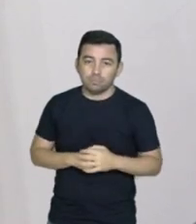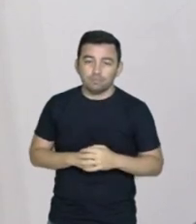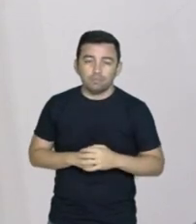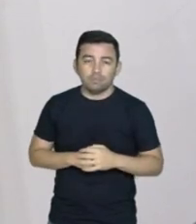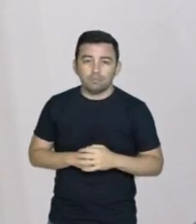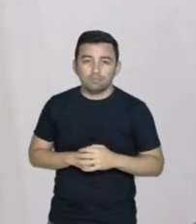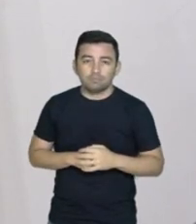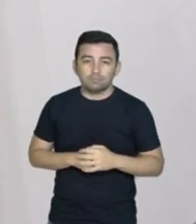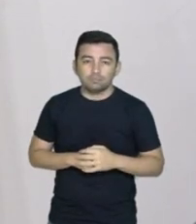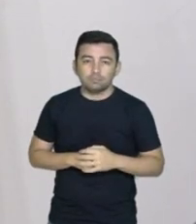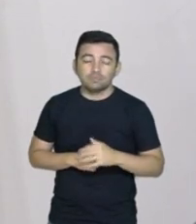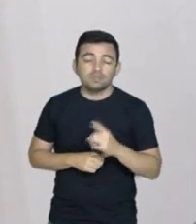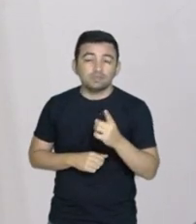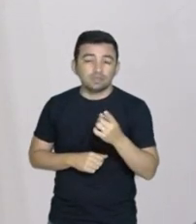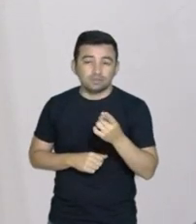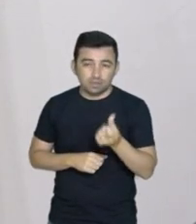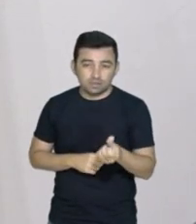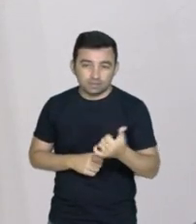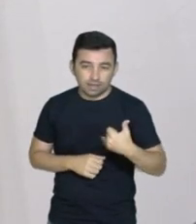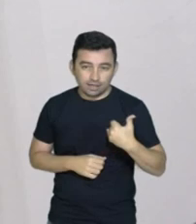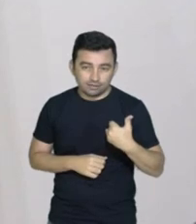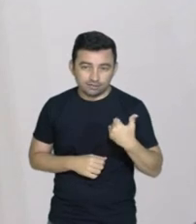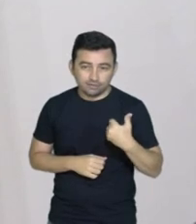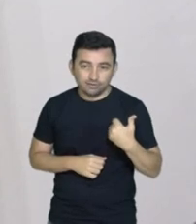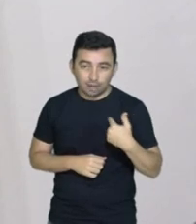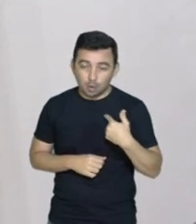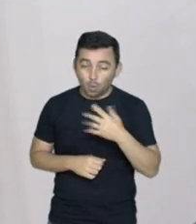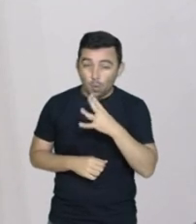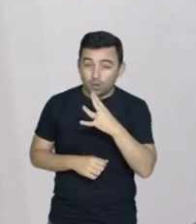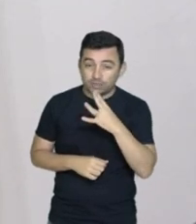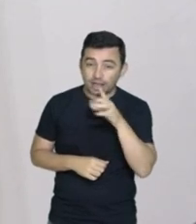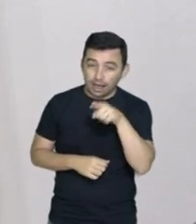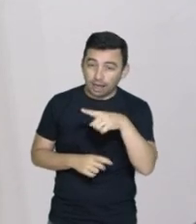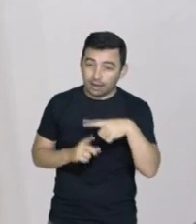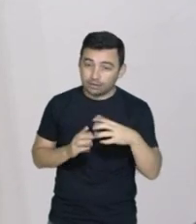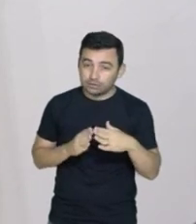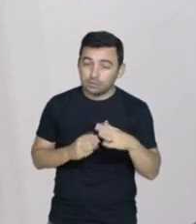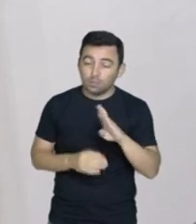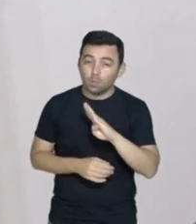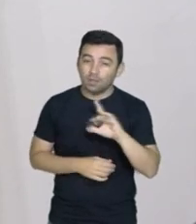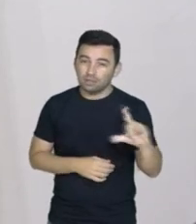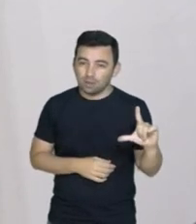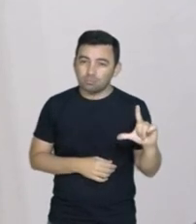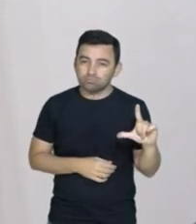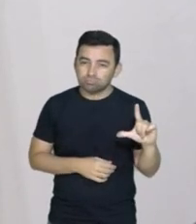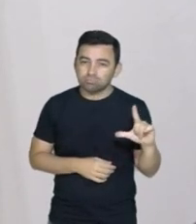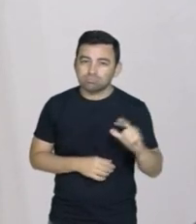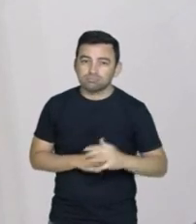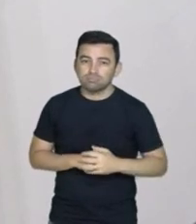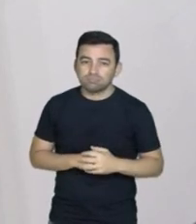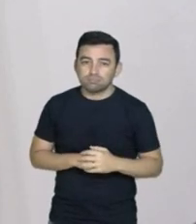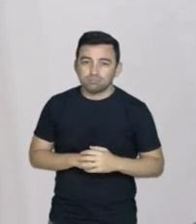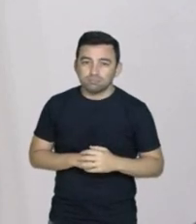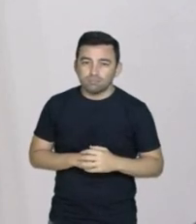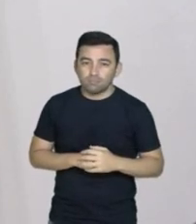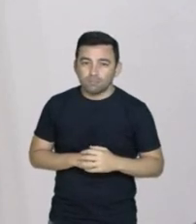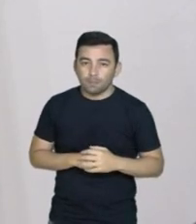com 16 anos eu conheci ali em Blumenau a igreja Deputado Egídio e